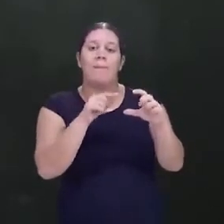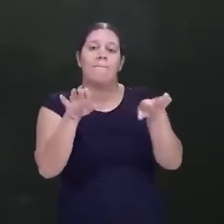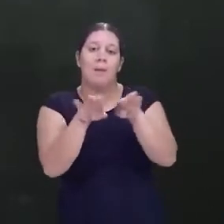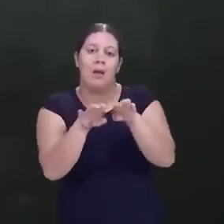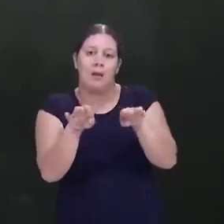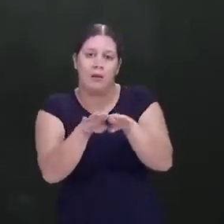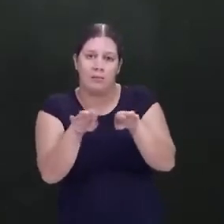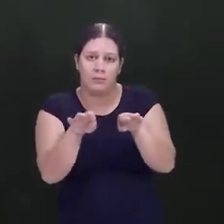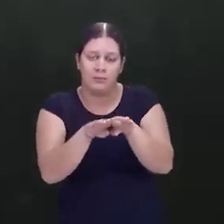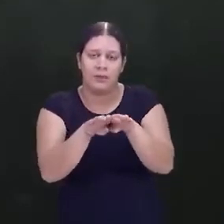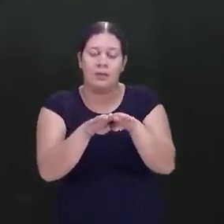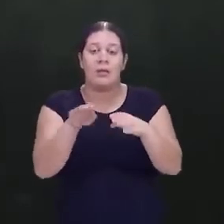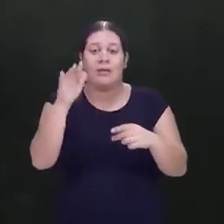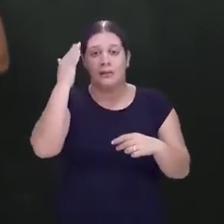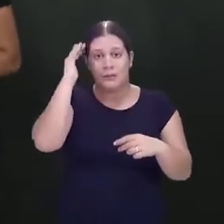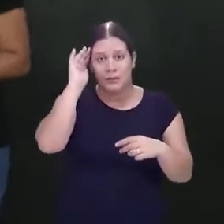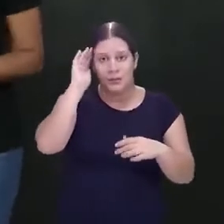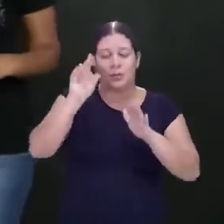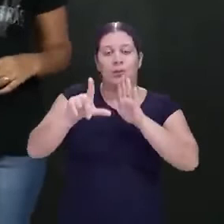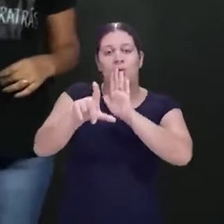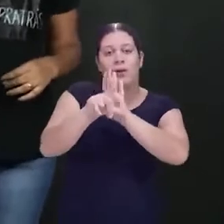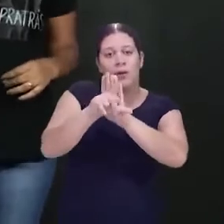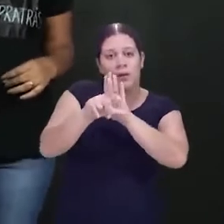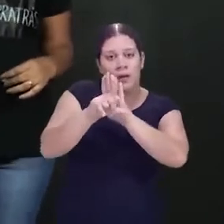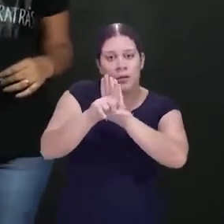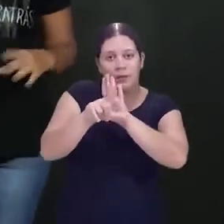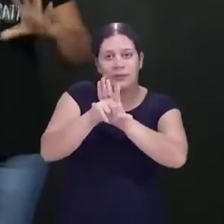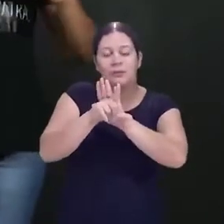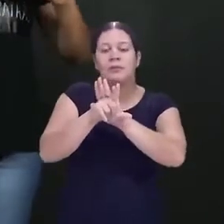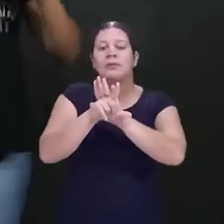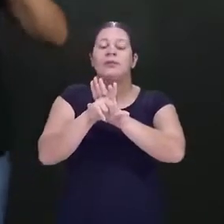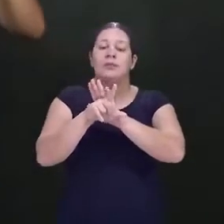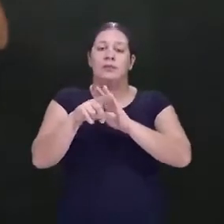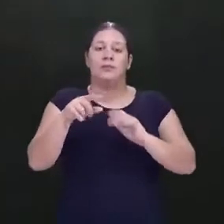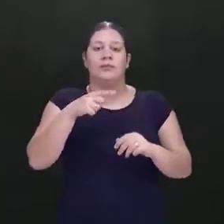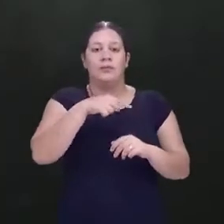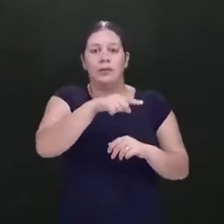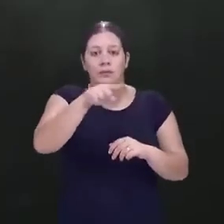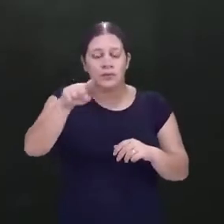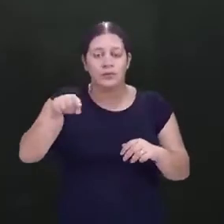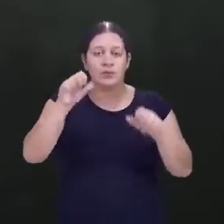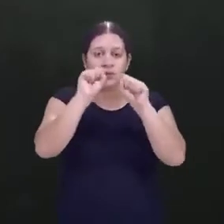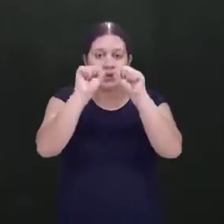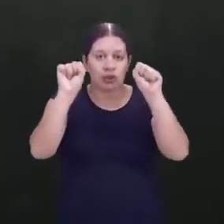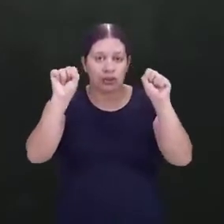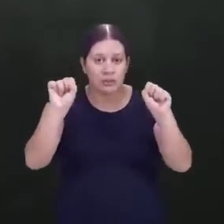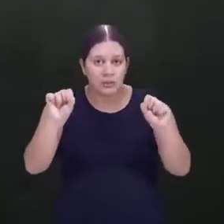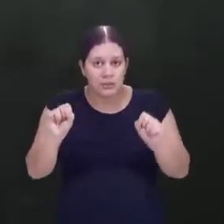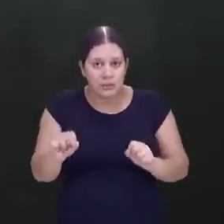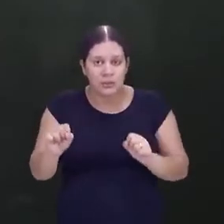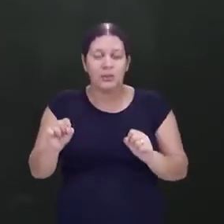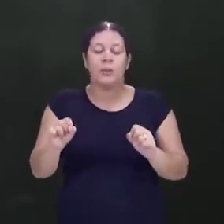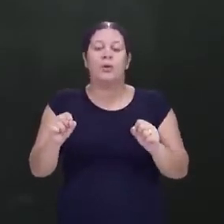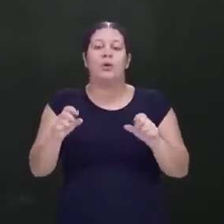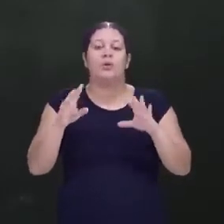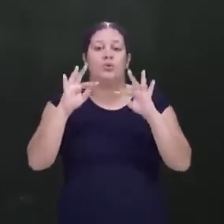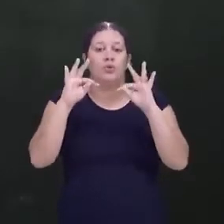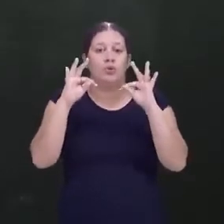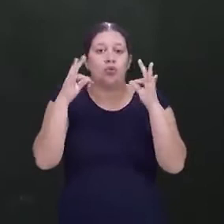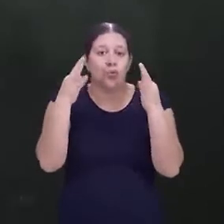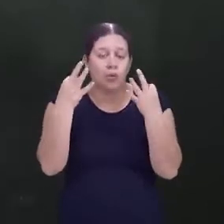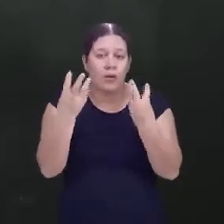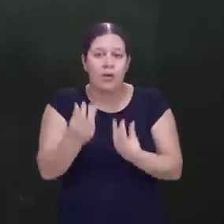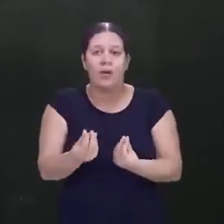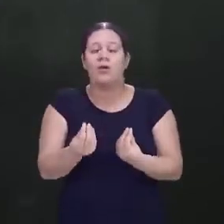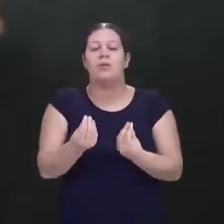mantida. Então, entendeu a lei da conservação de massas? Então, no sistema fechado, o total de massa